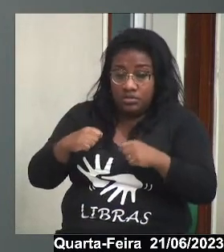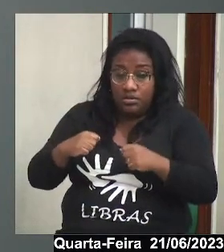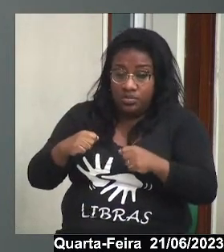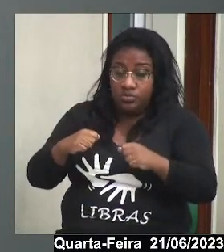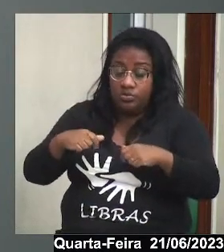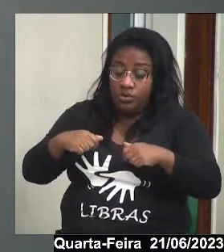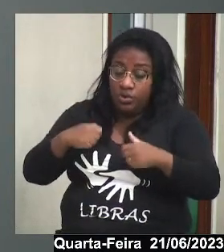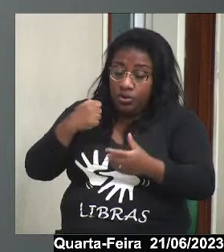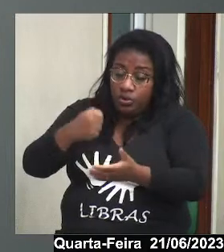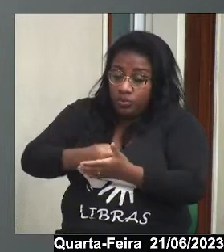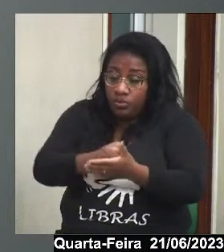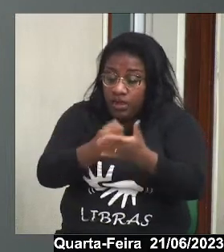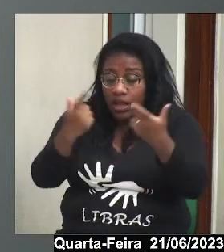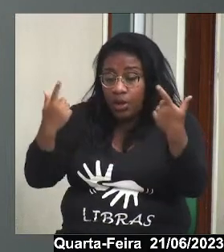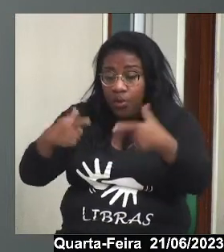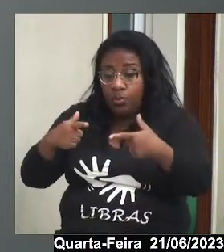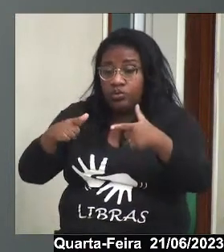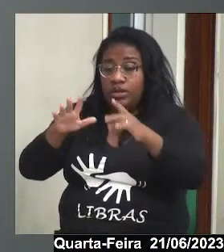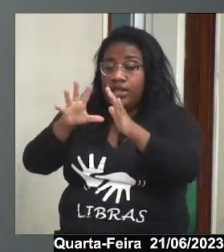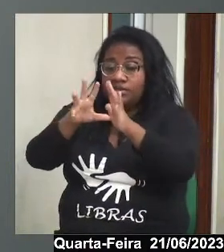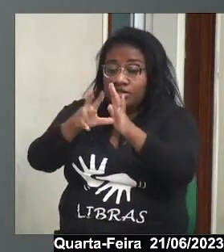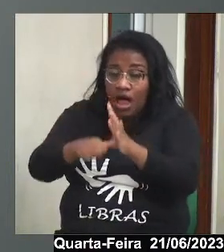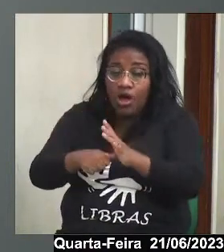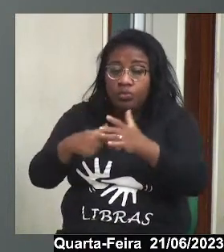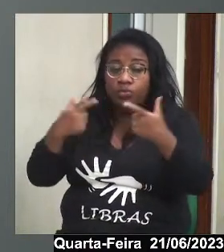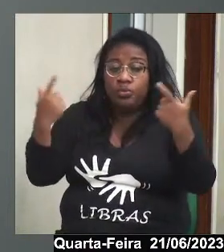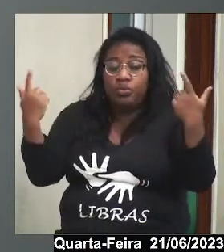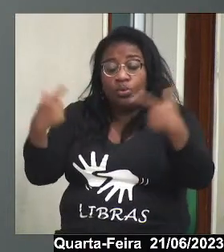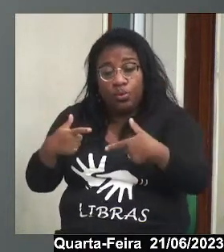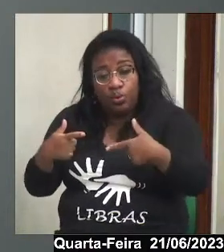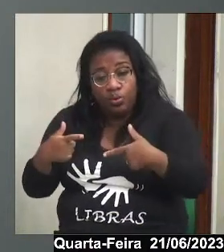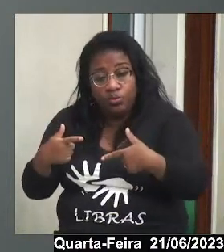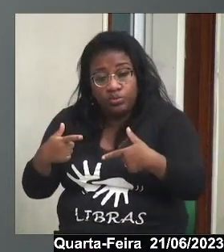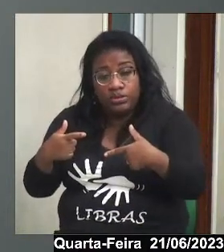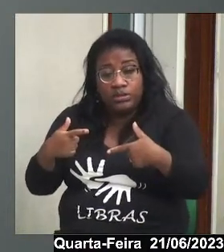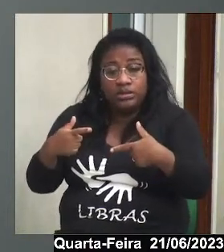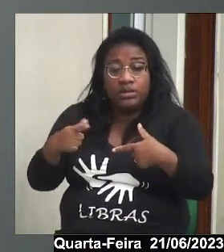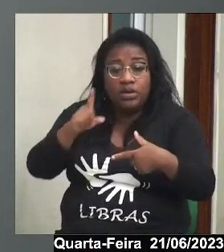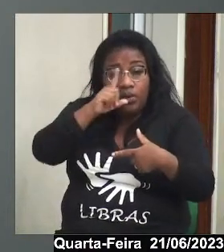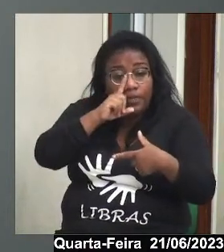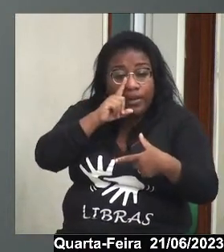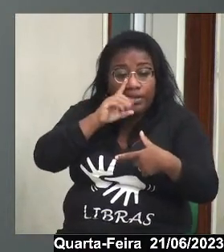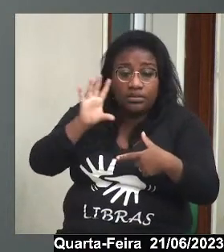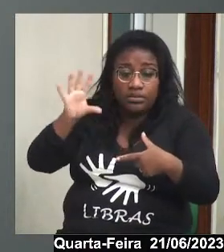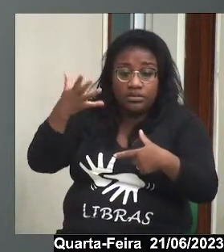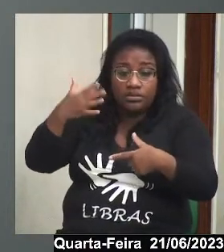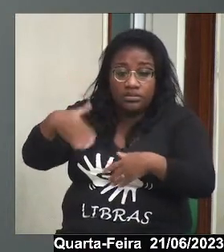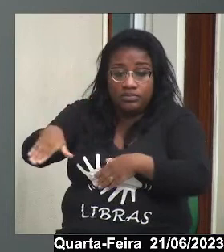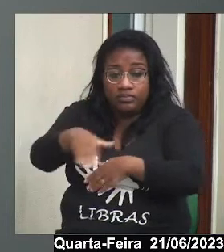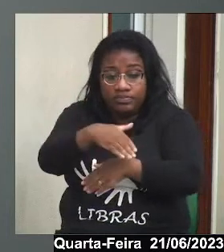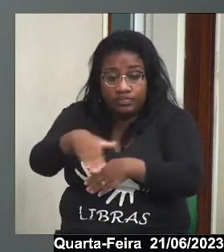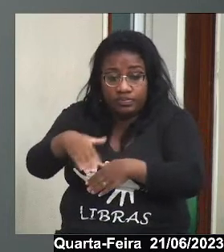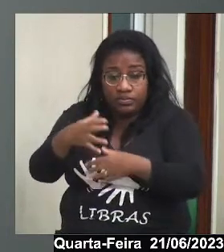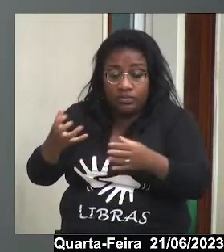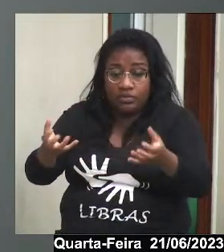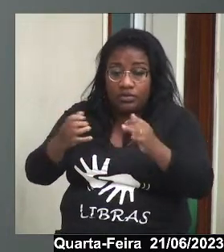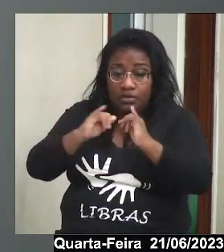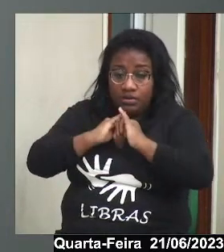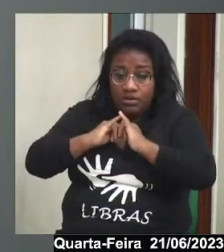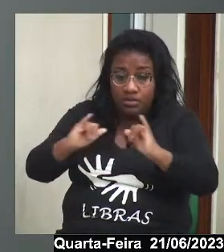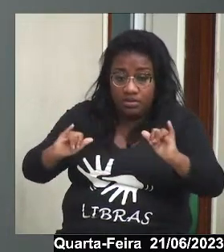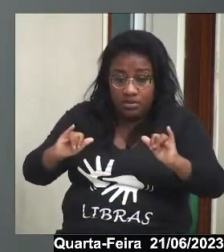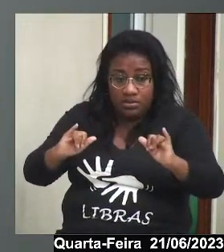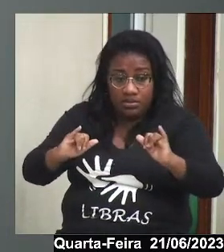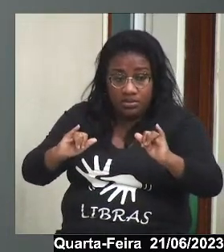ação, de uma grande sinergia aí entre as polícias, entre a GCM, para a gente poder combater a criminalidade. Agora, eu também queria ressaltar